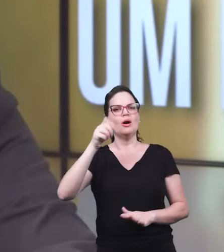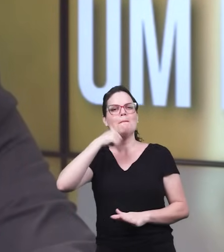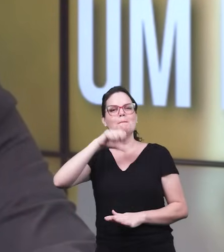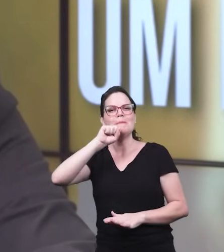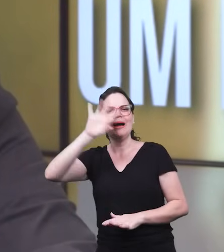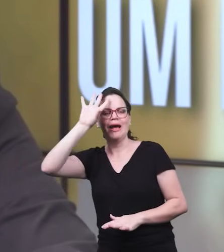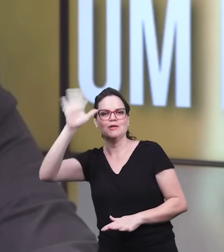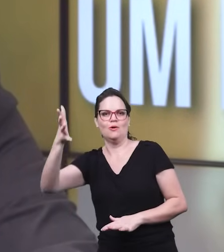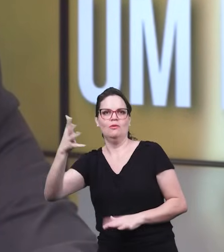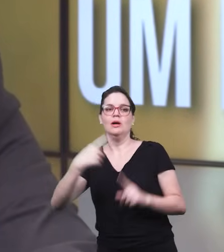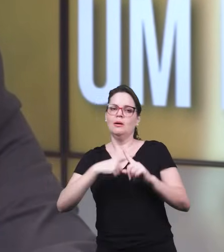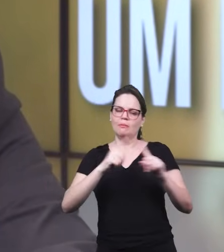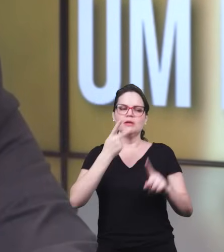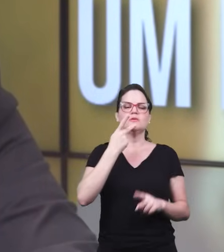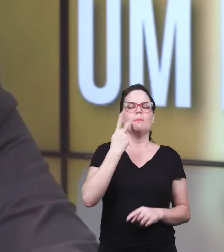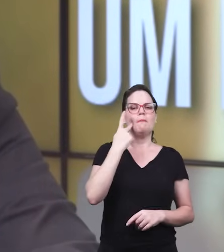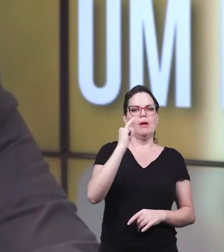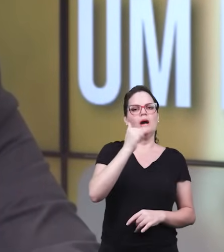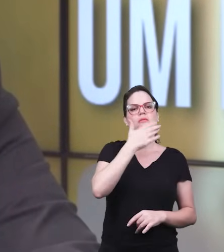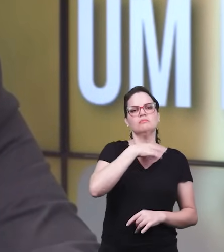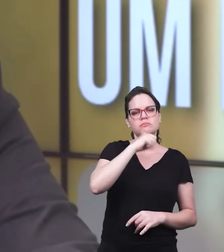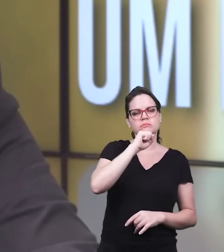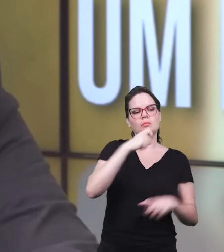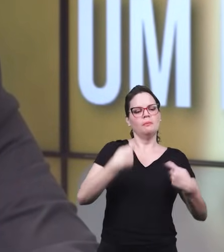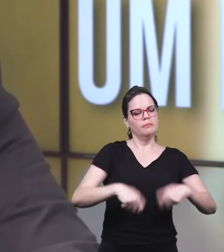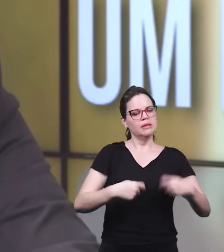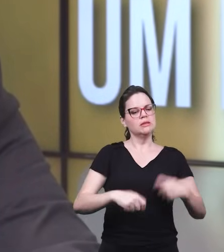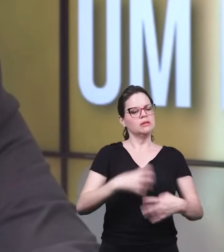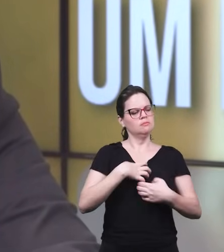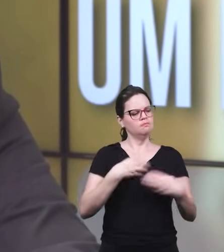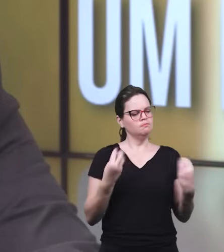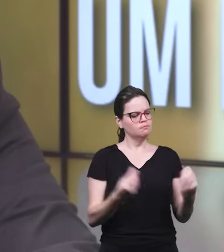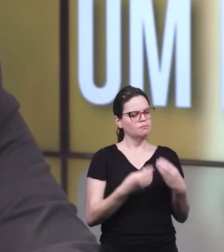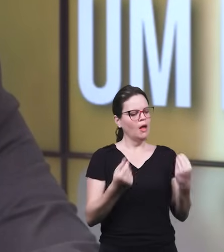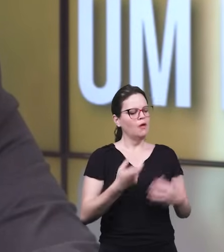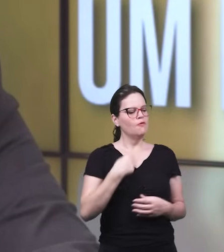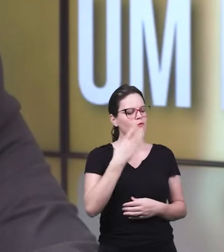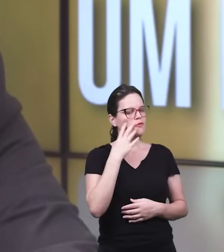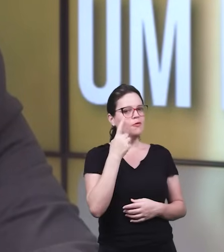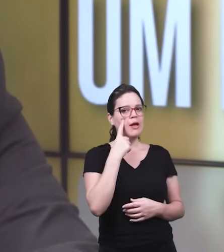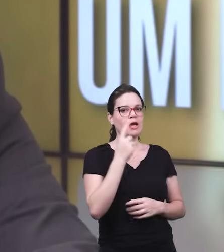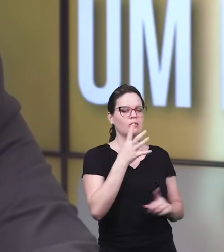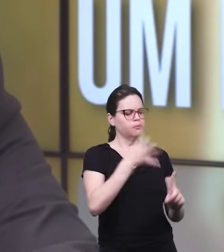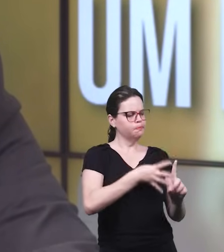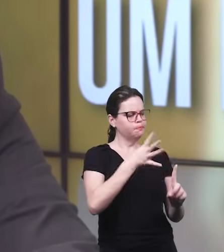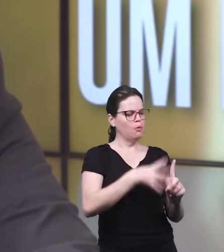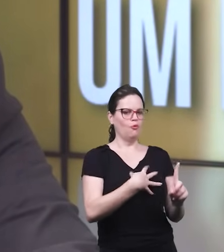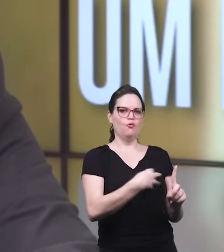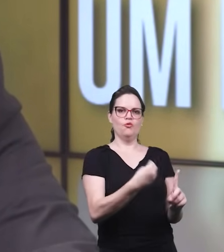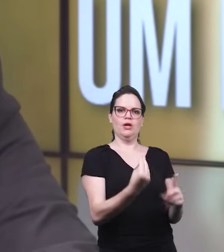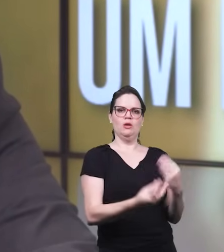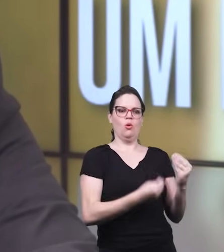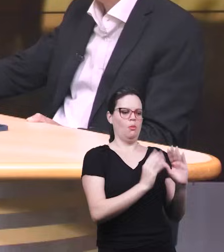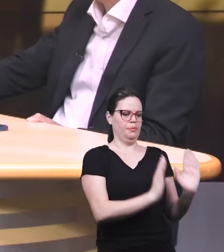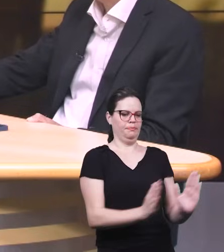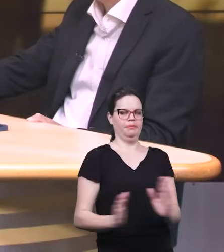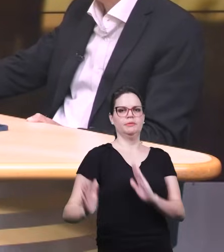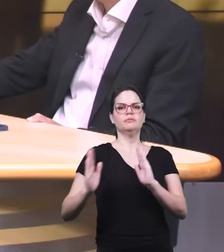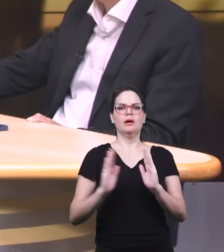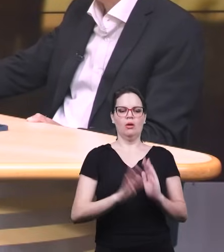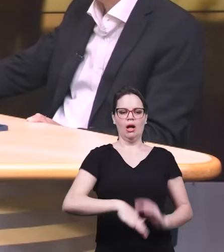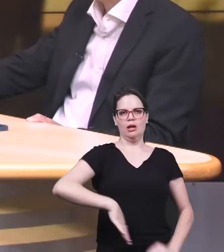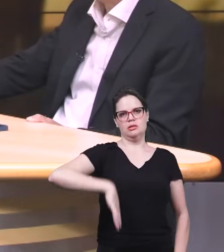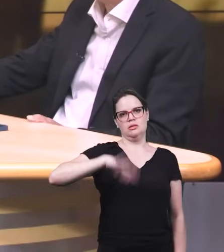essa sensibilidade do crescimento do filho, das fases, daquilo que ele expressa, como o pastor Marcelo colocou aqui, né, Helber?